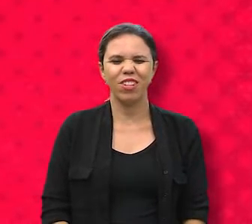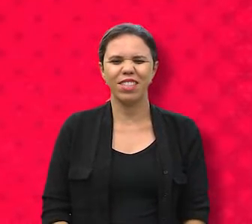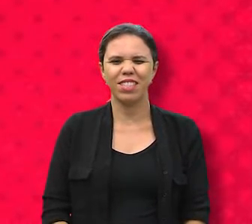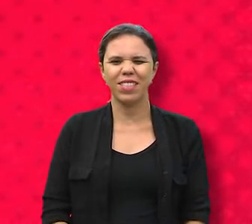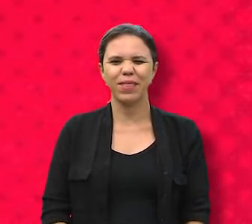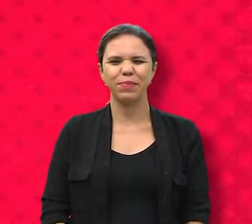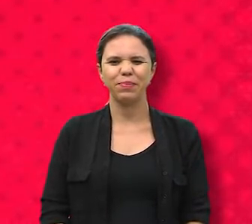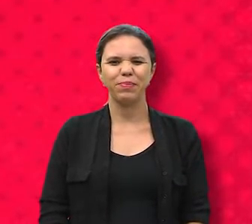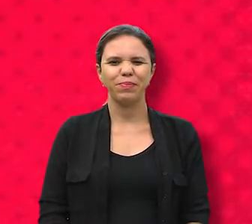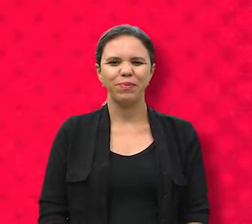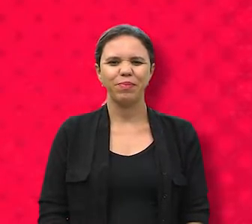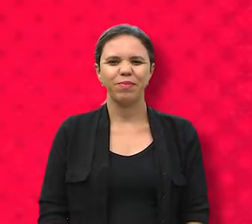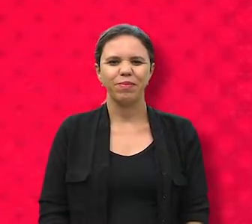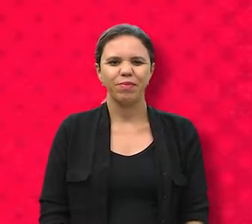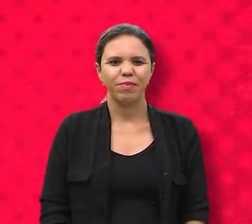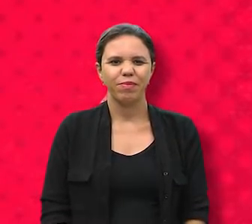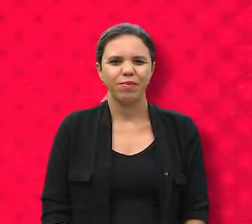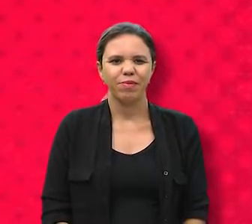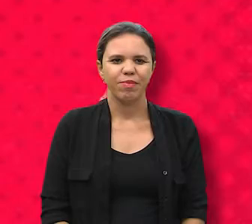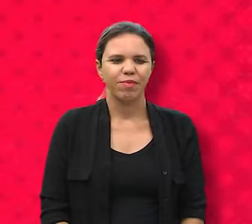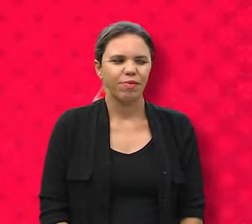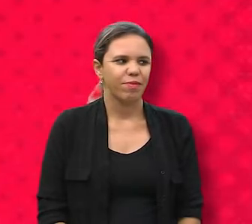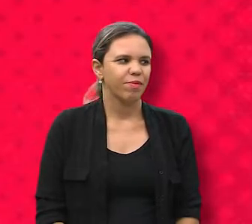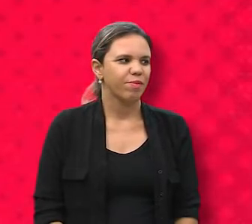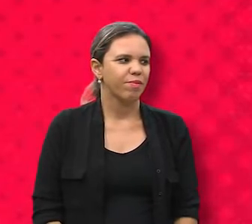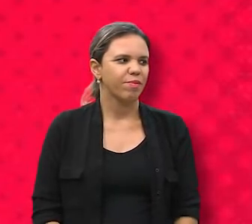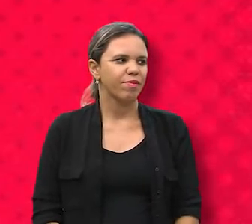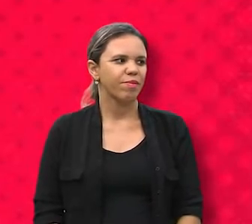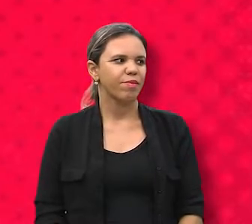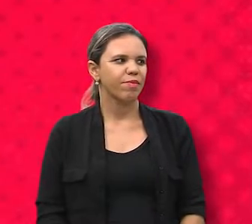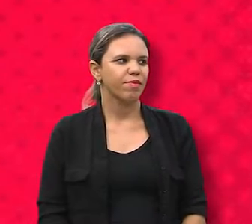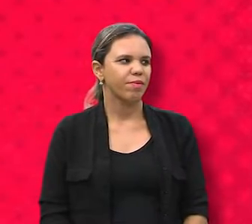sensacional. Cadê o pedaço do pudim? Aqui,